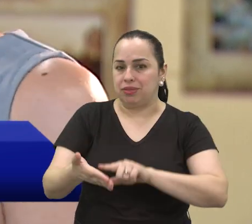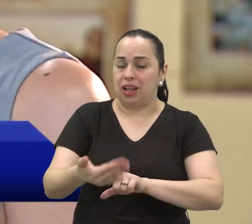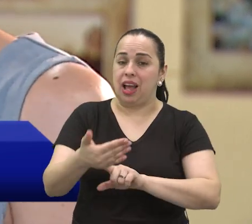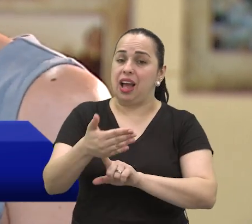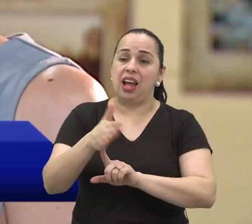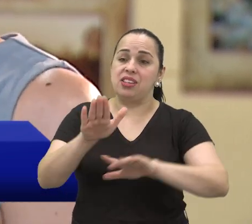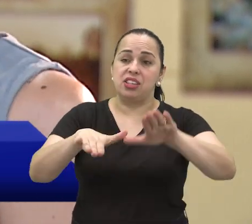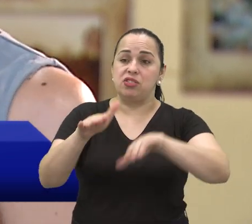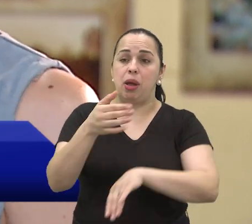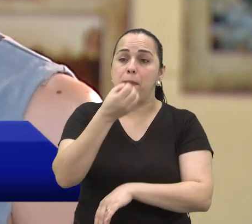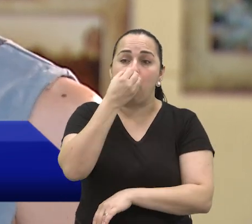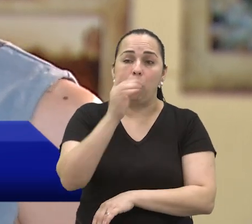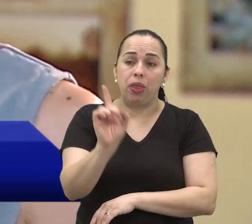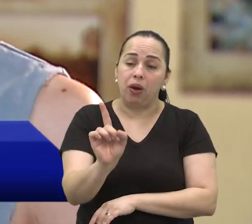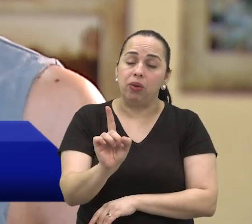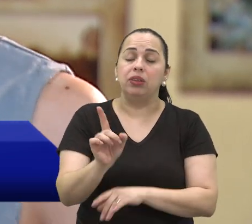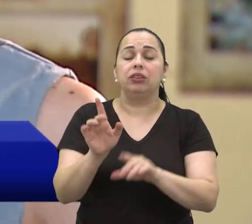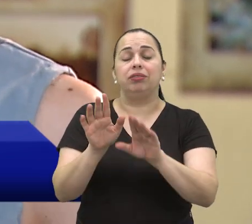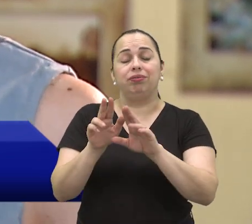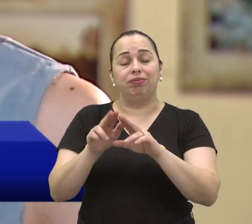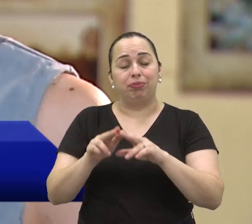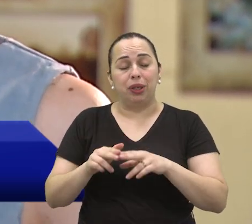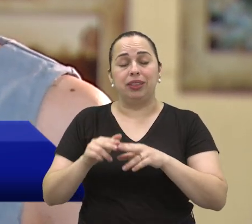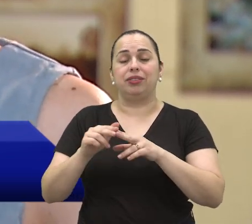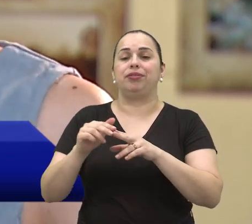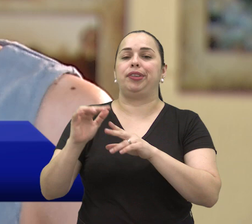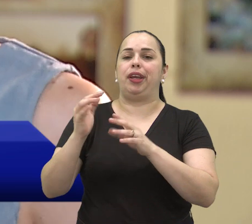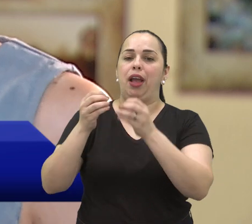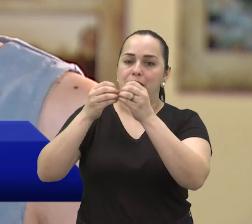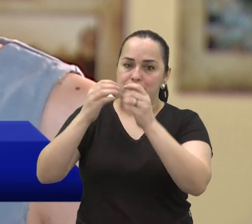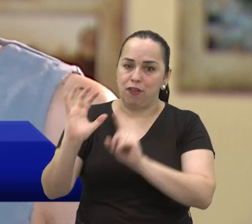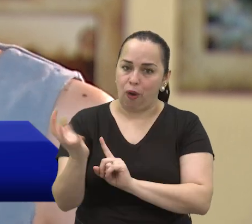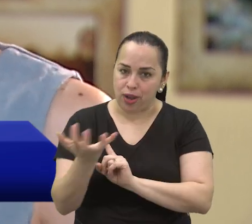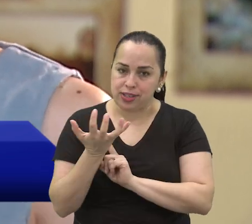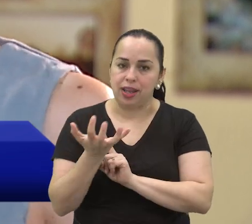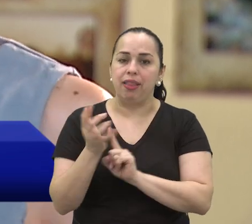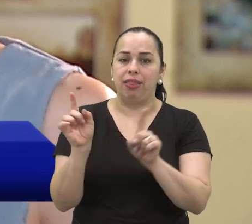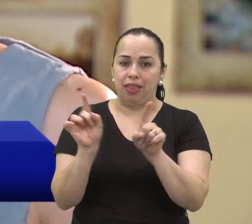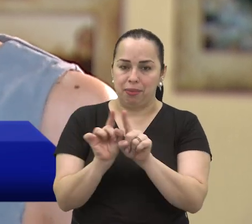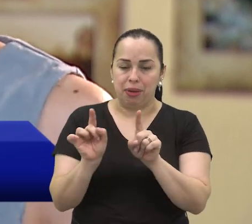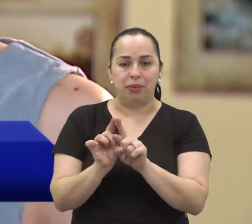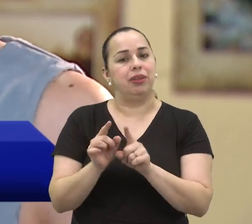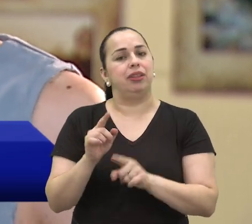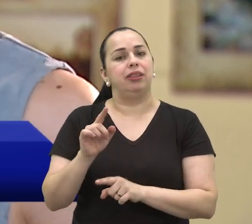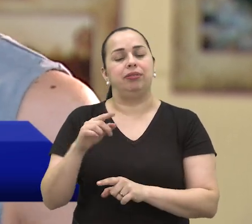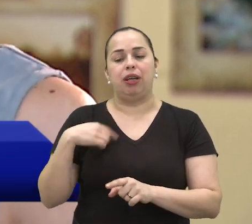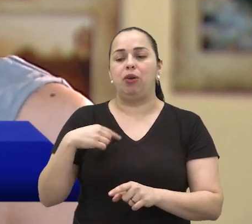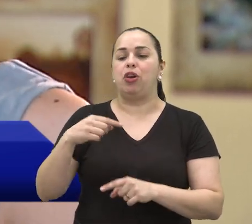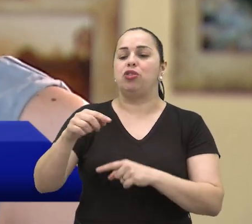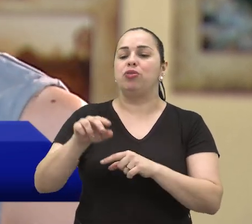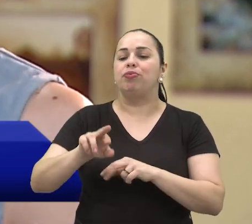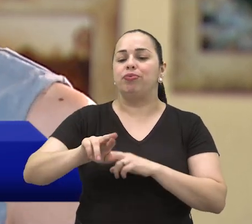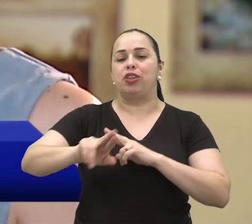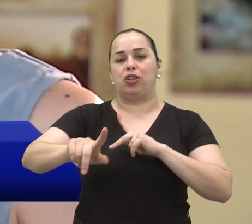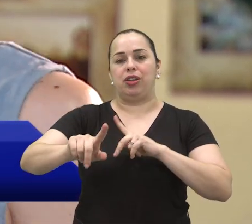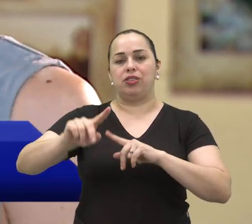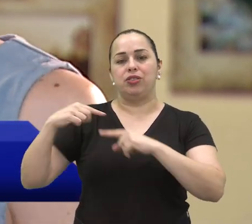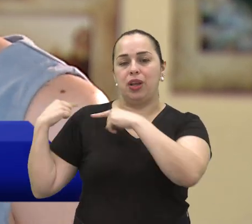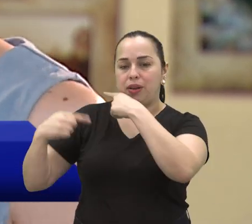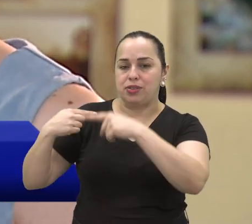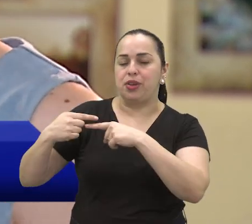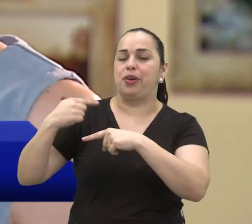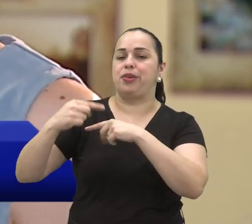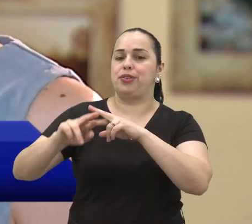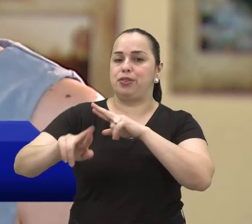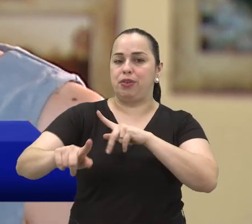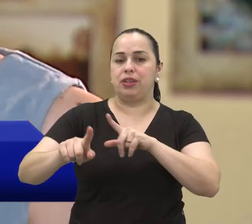é uma forma saudável, então isso impacta. Então, a forma como a gente tem essa relação entre as gerações está sendo um